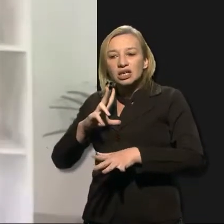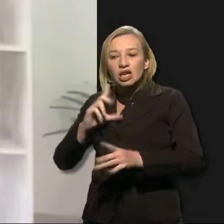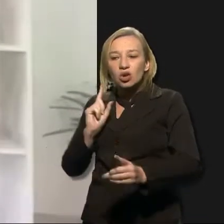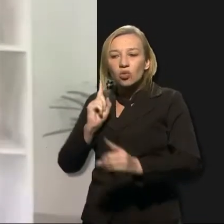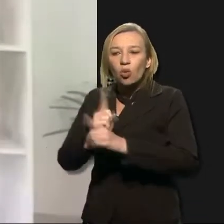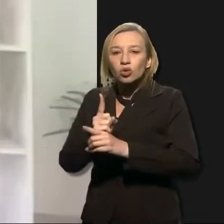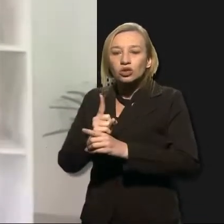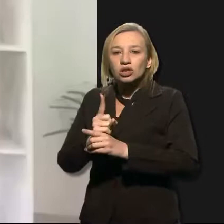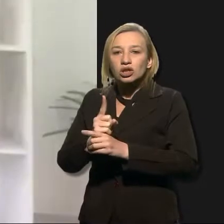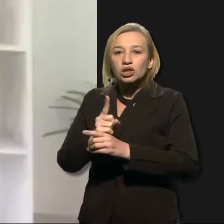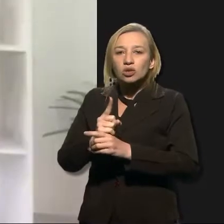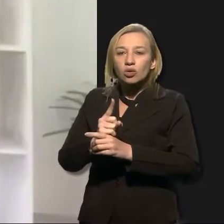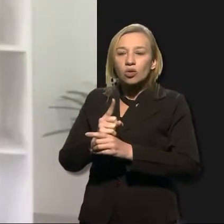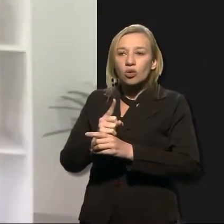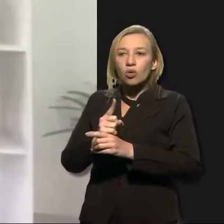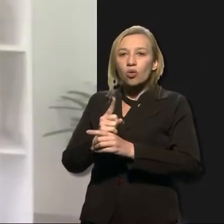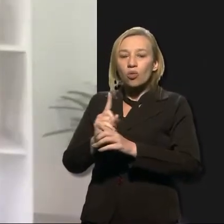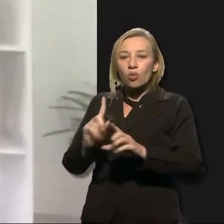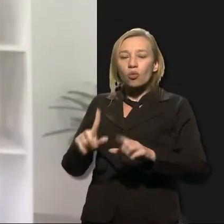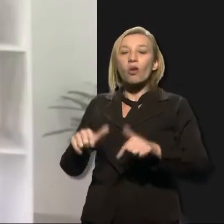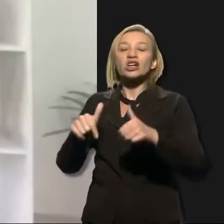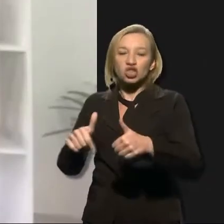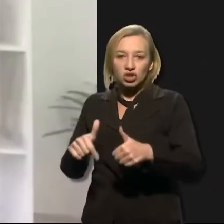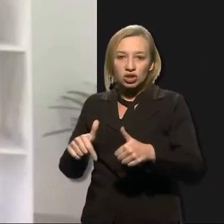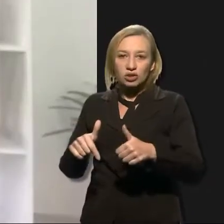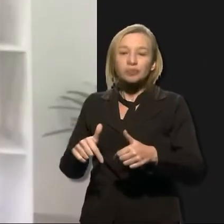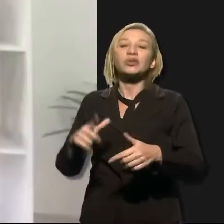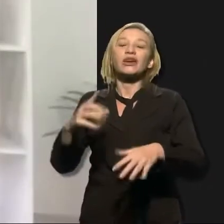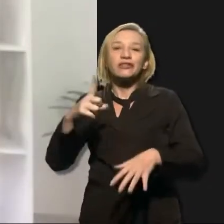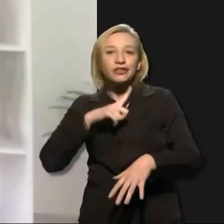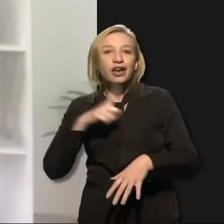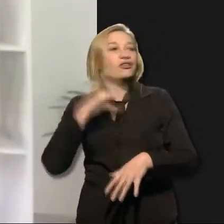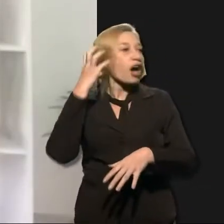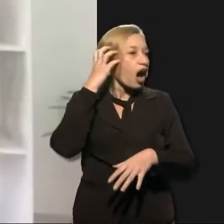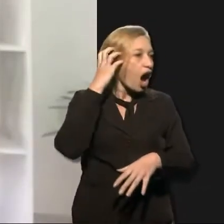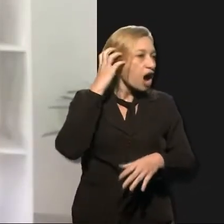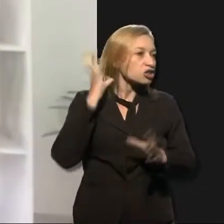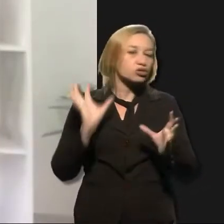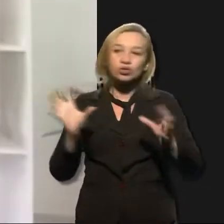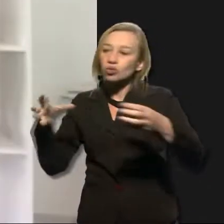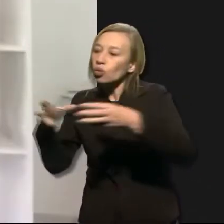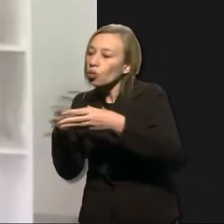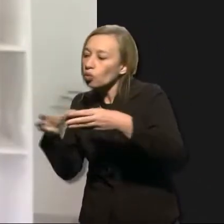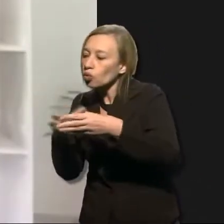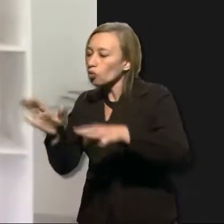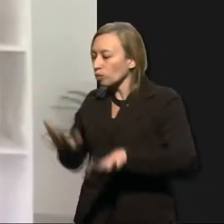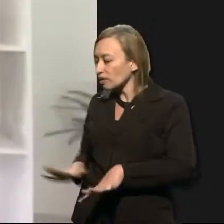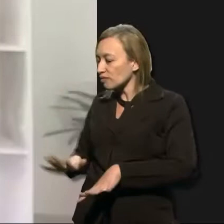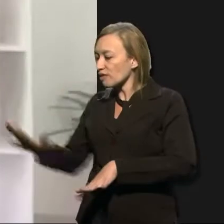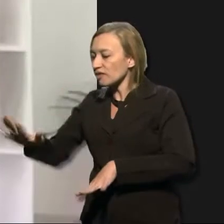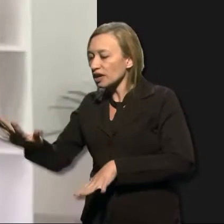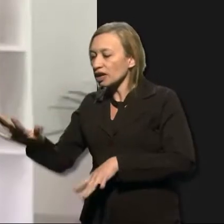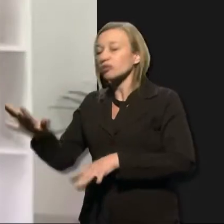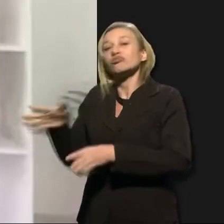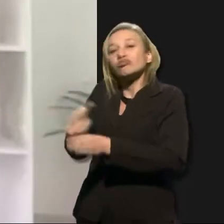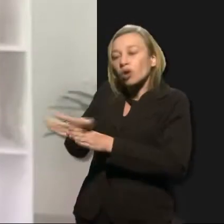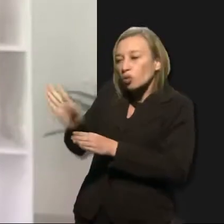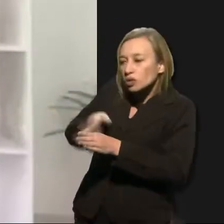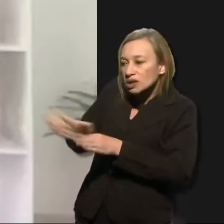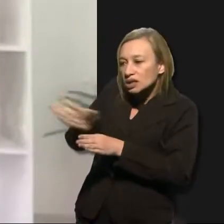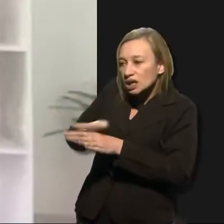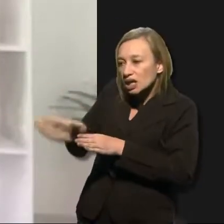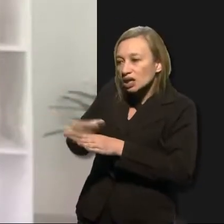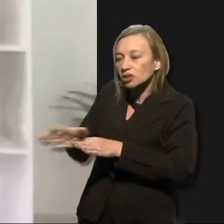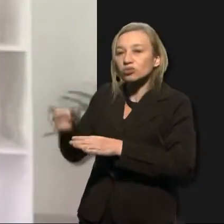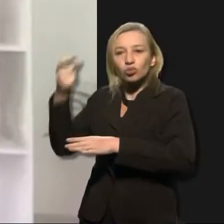encontra formas de sobrevivência. Então, teve também rádios comunitárias, comunicadores comunitários fazendo um trabalho